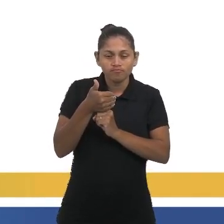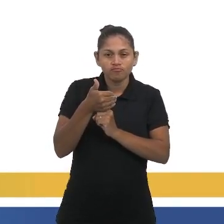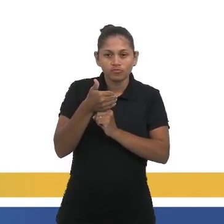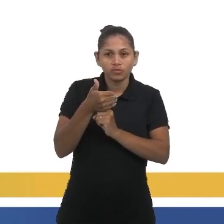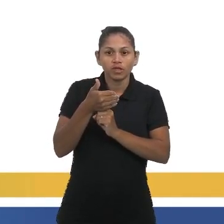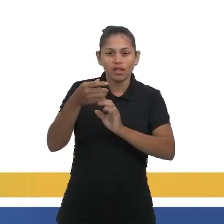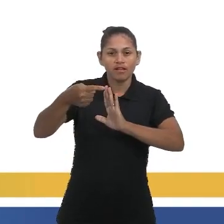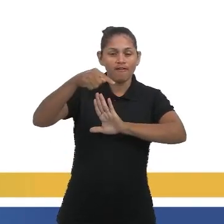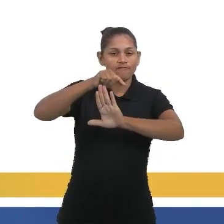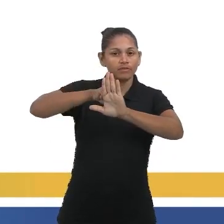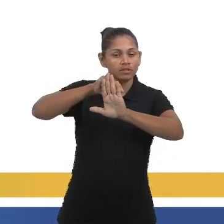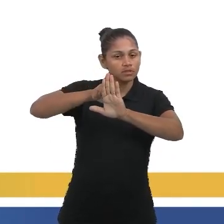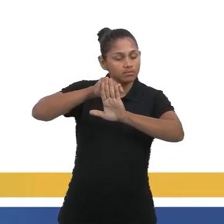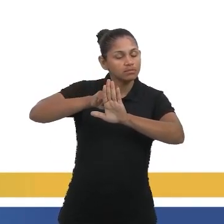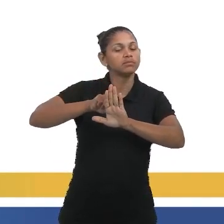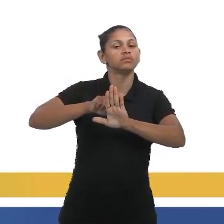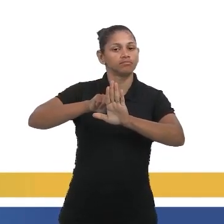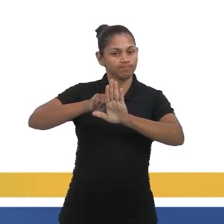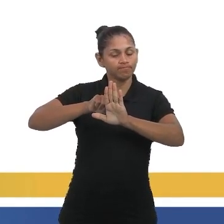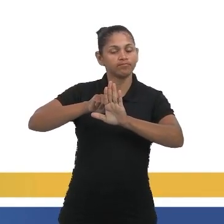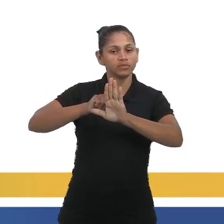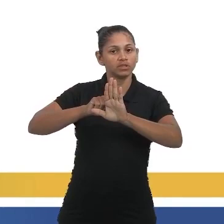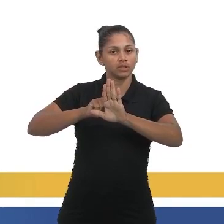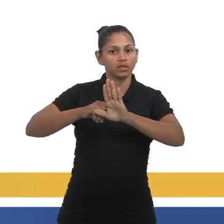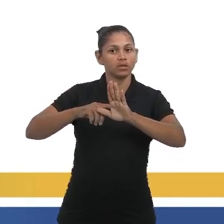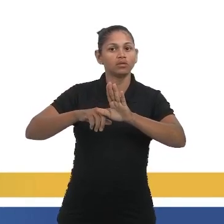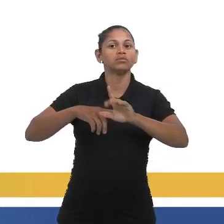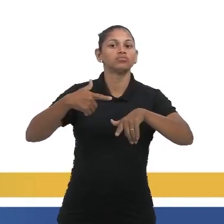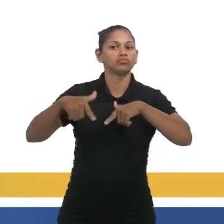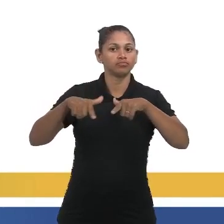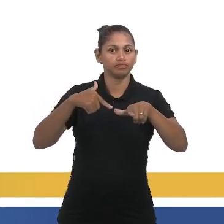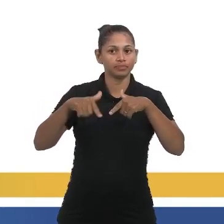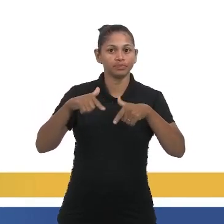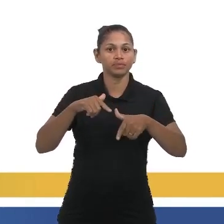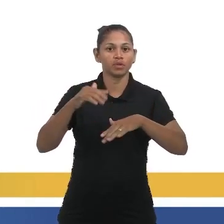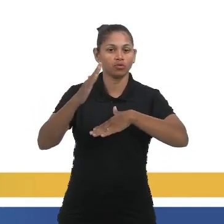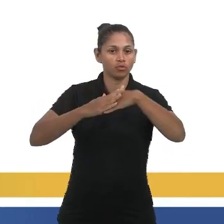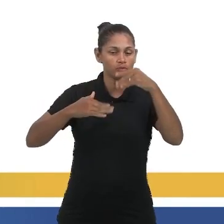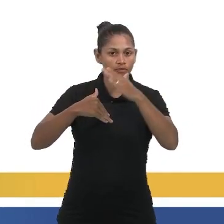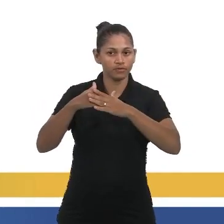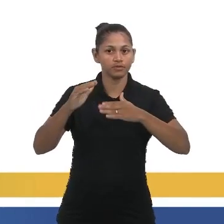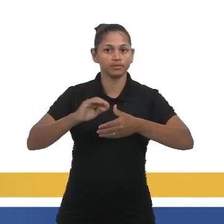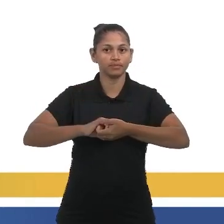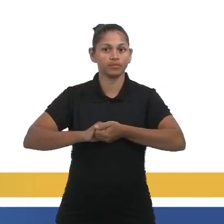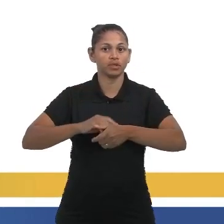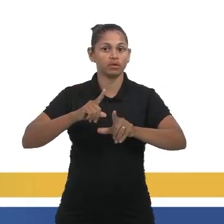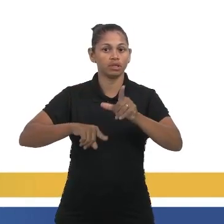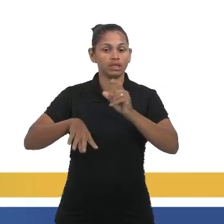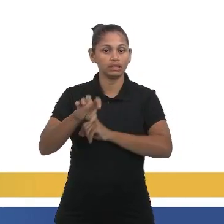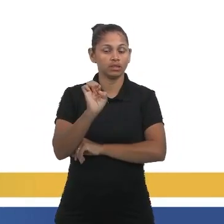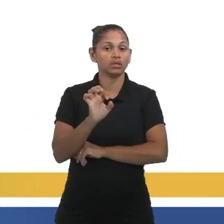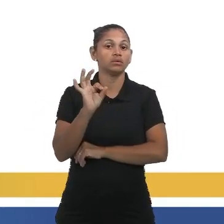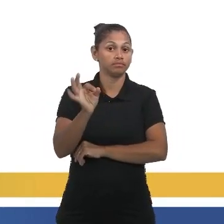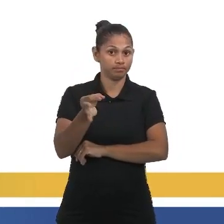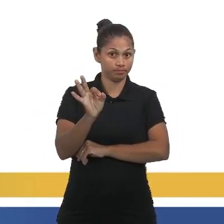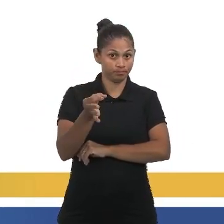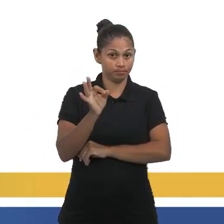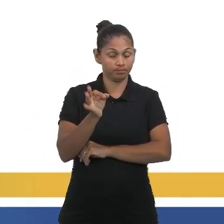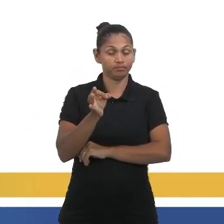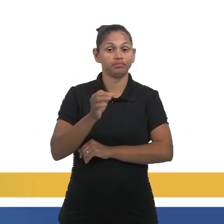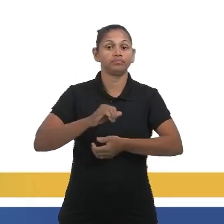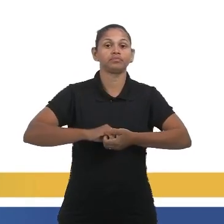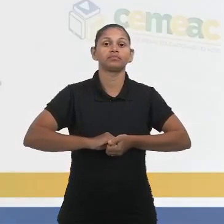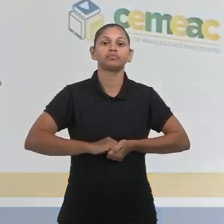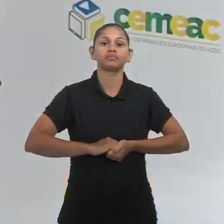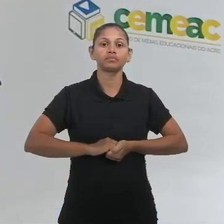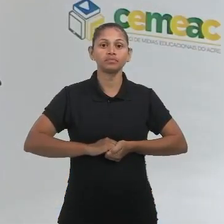treina essas inteligências artificiais são esses trabalhadores. Então, a resposta correta é letra E, invisibilidade do